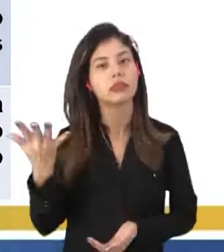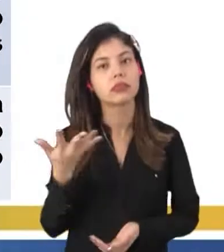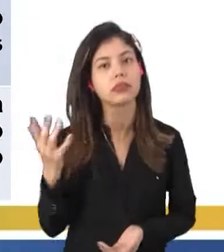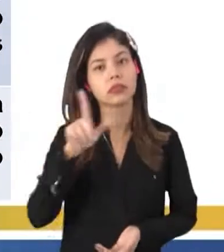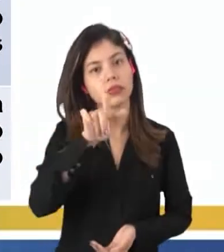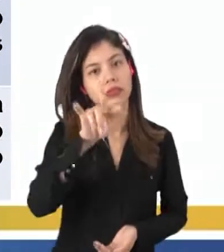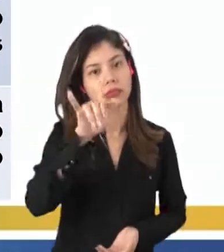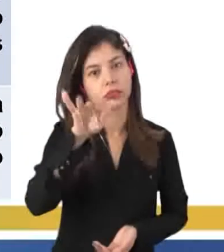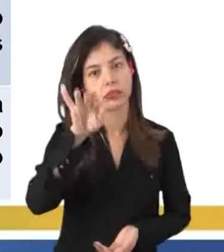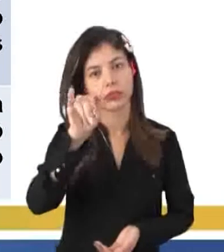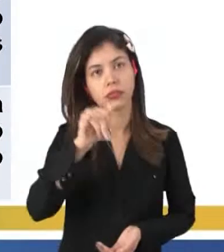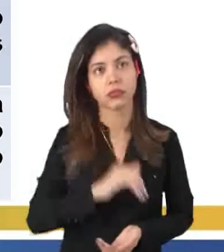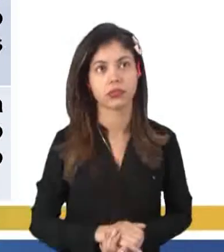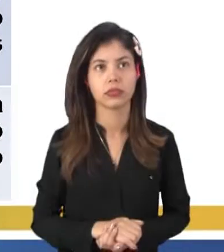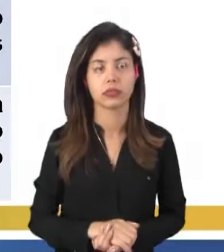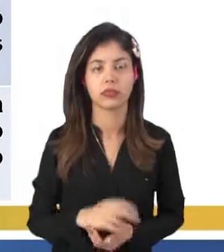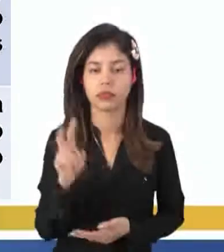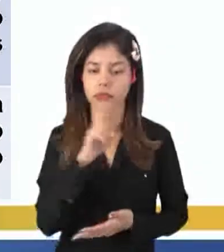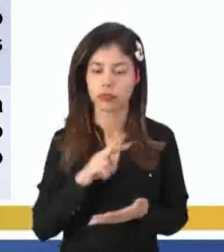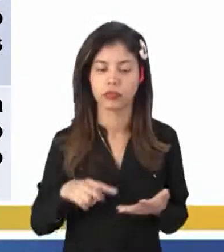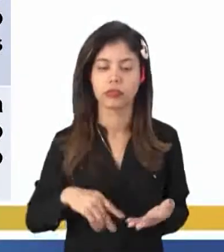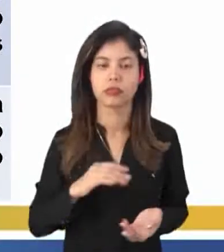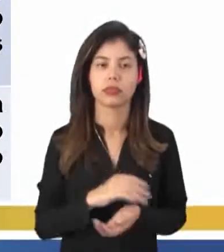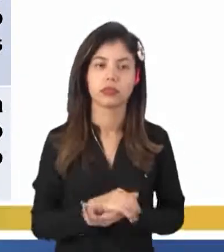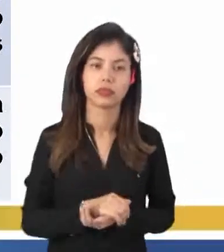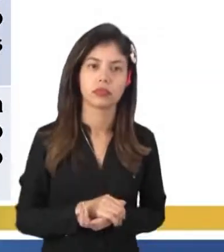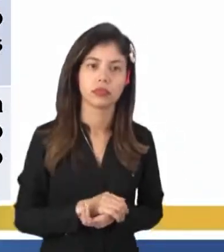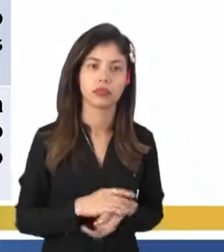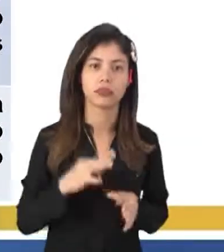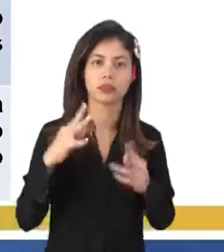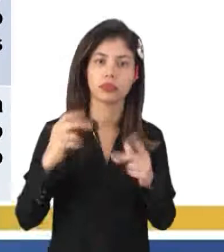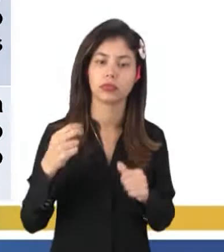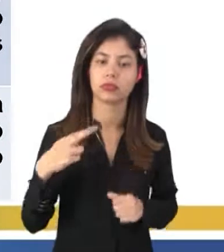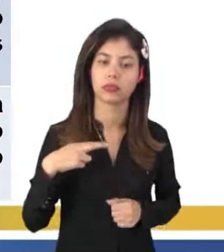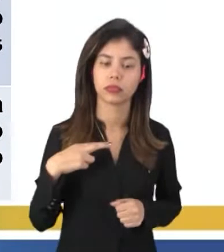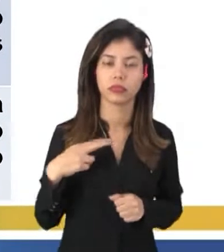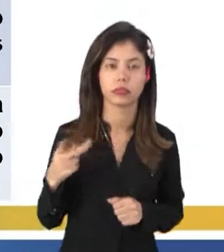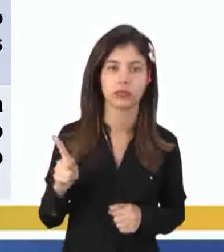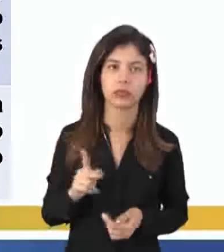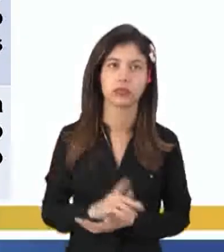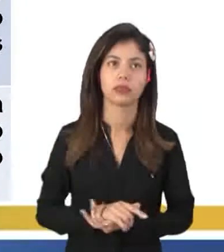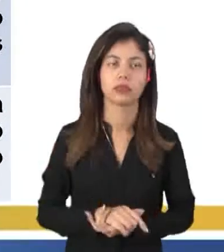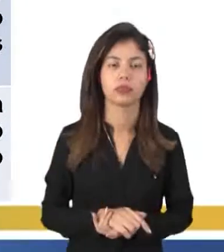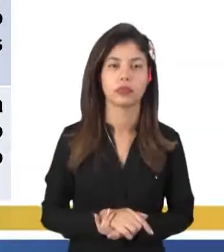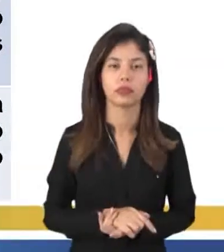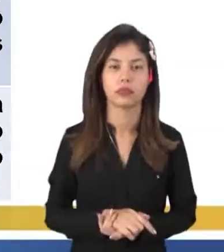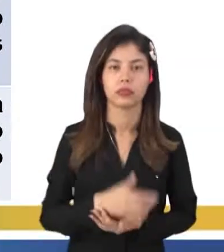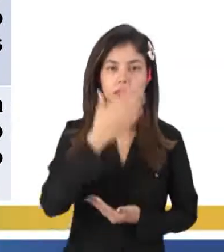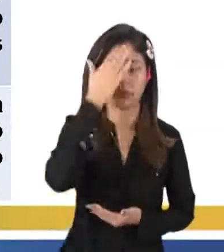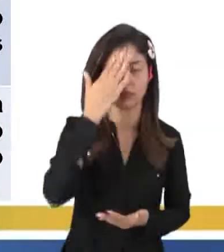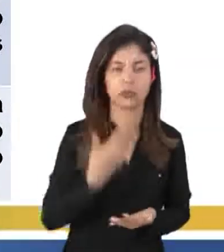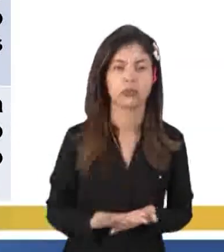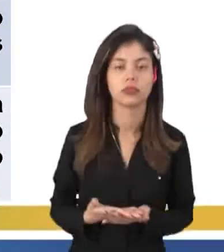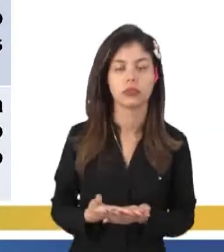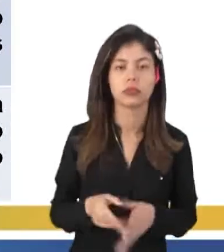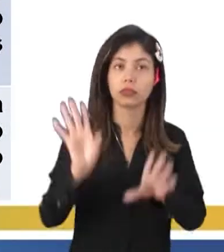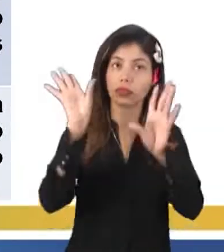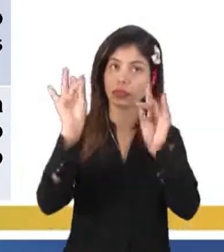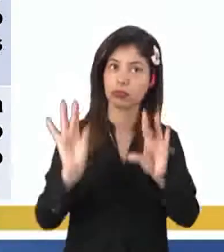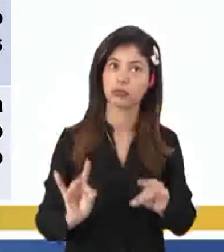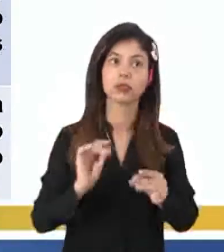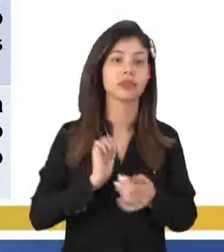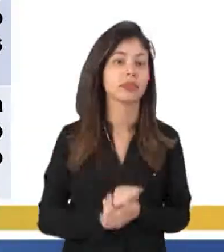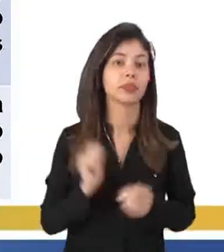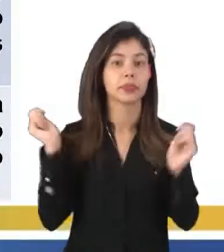baseava num gibi que ele tinha lido, né? Um princípio totalmente particular dele, né? De crença. Então, cada